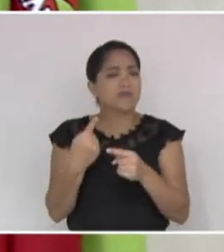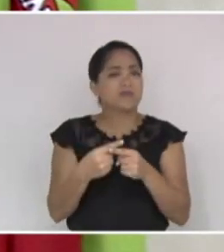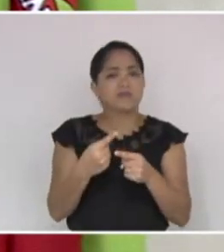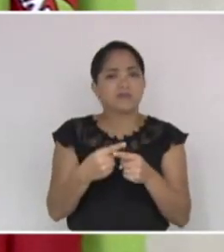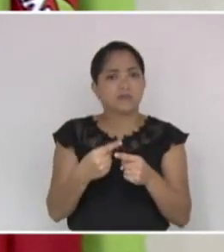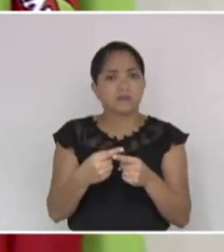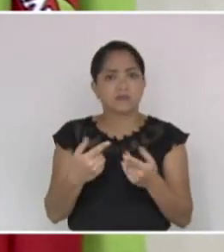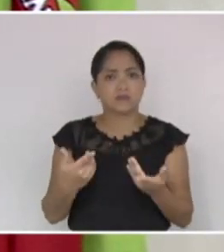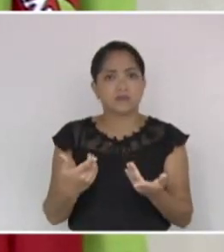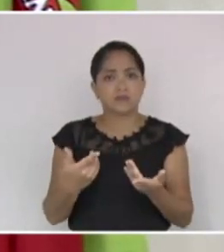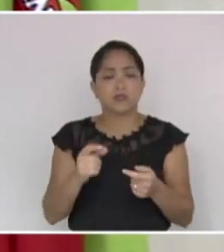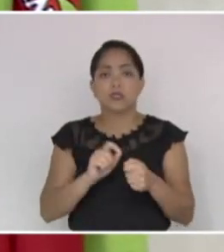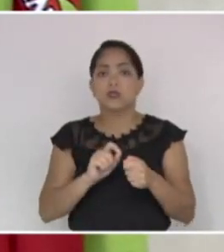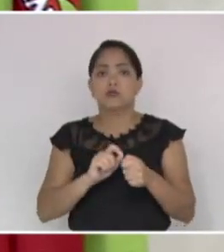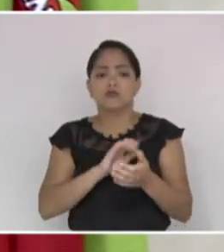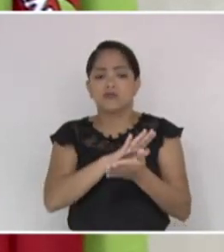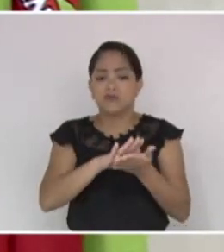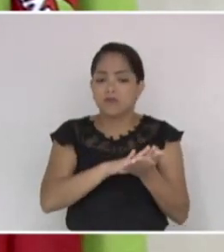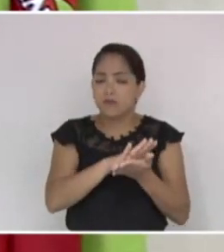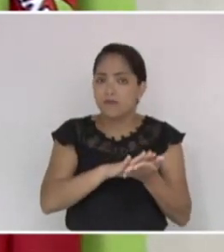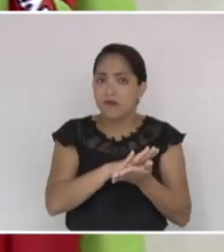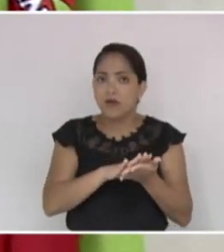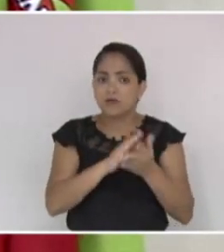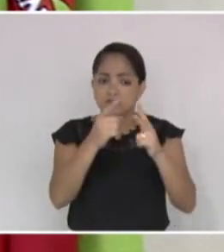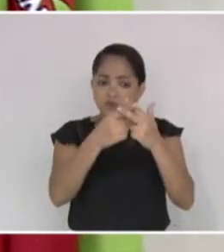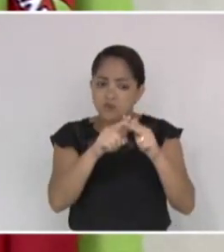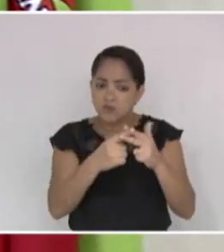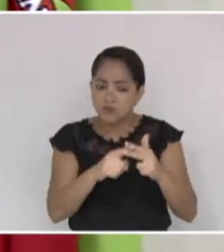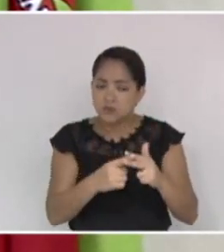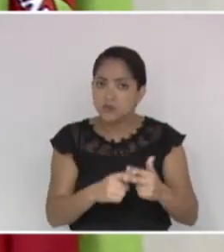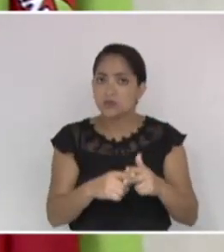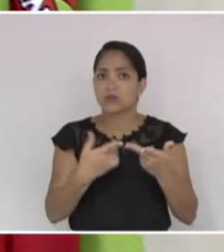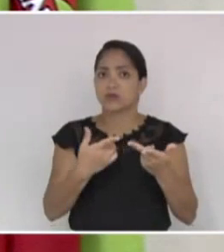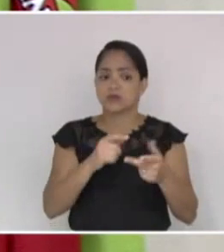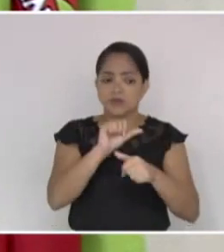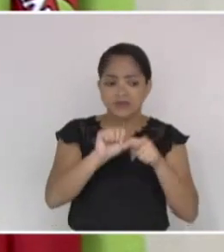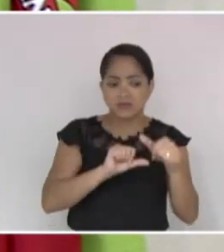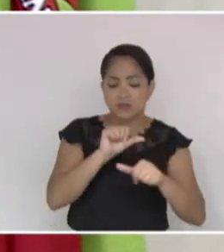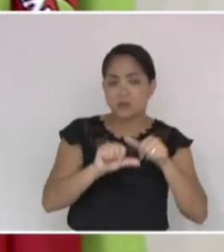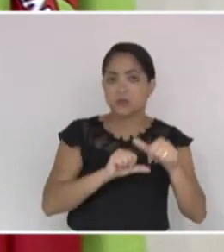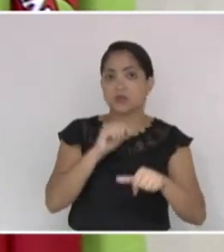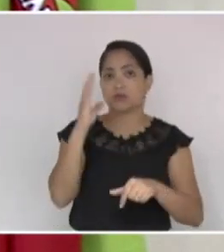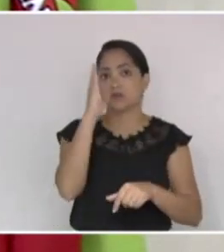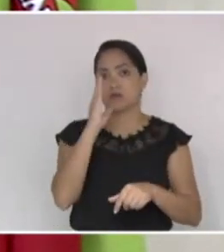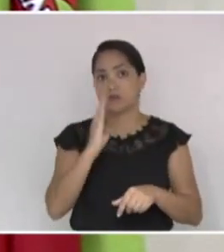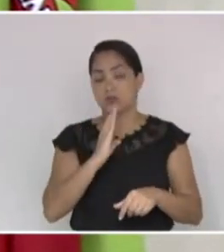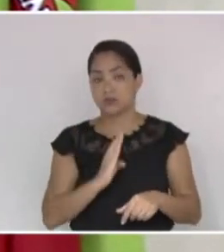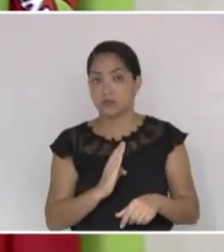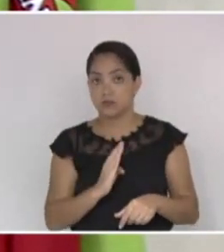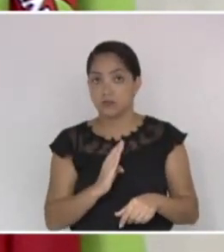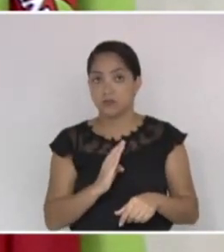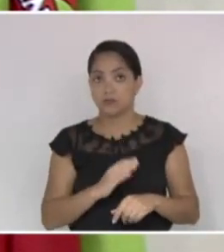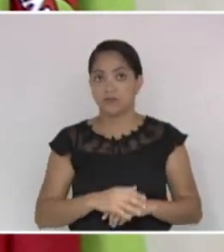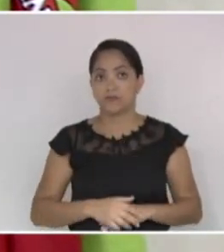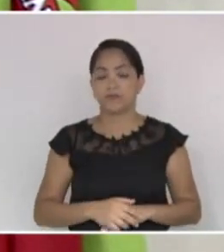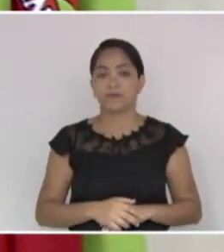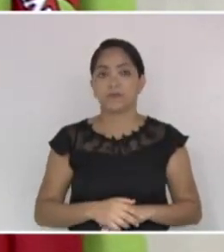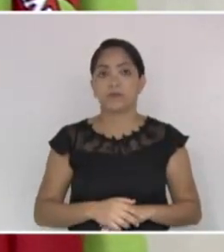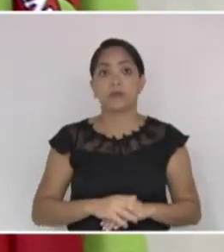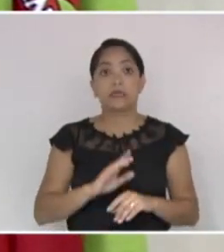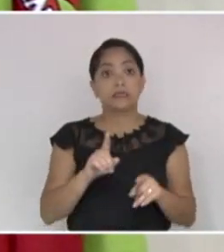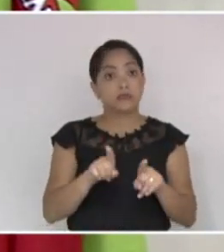tipo de reajuste, de reformas no nosso país? Consta que a chaga da